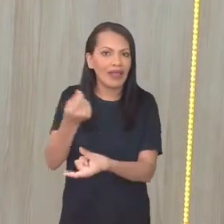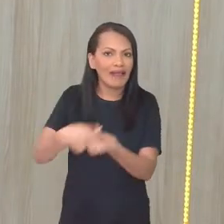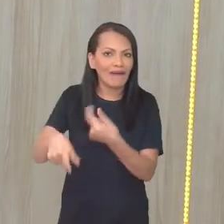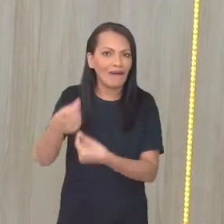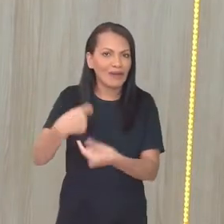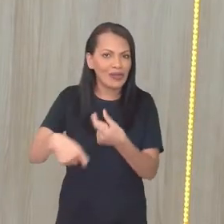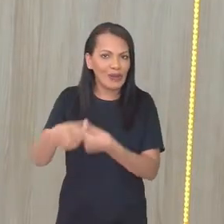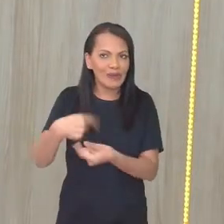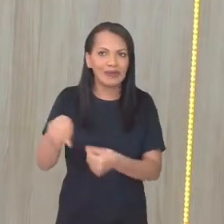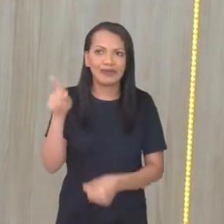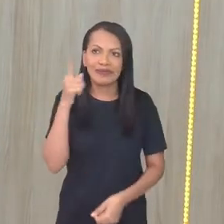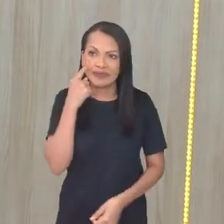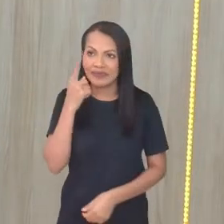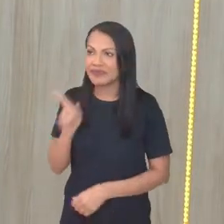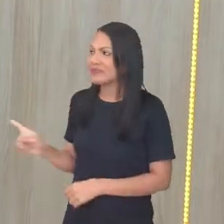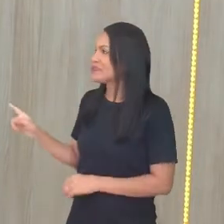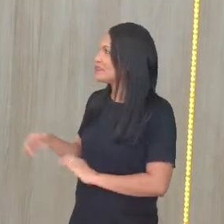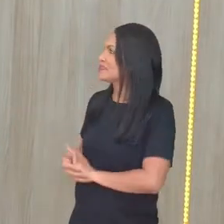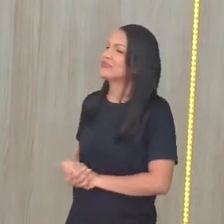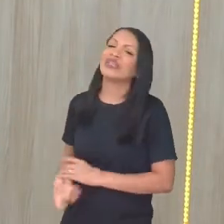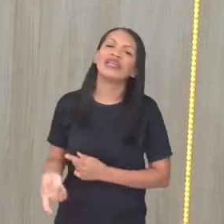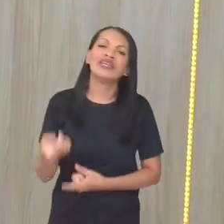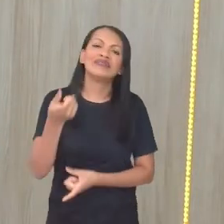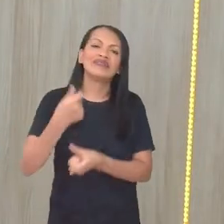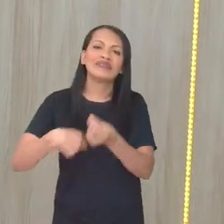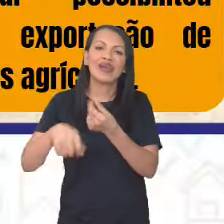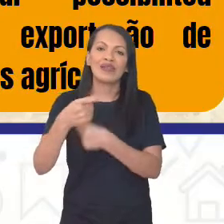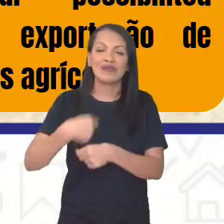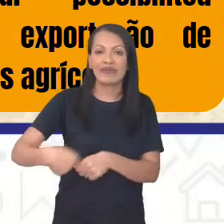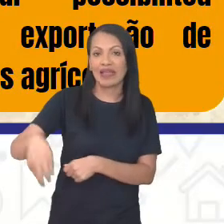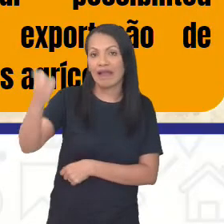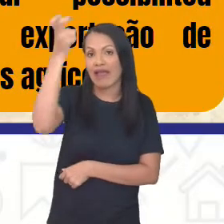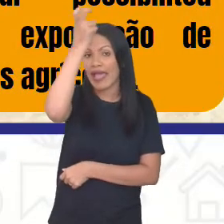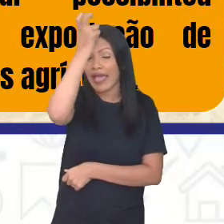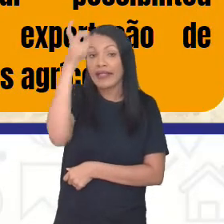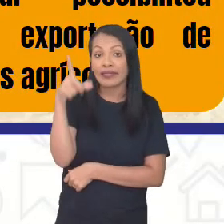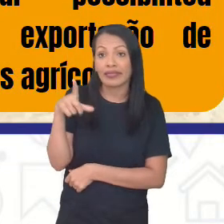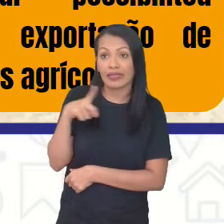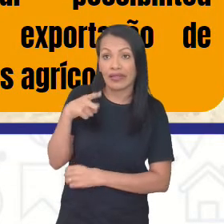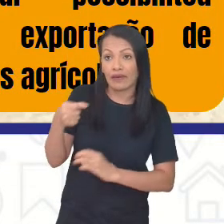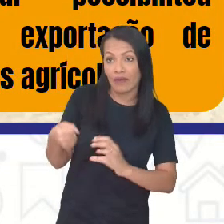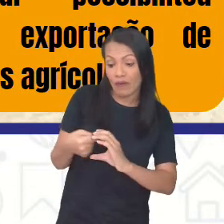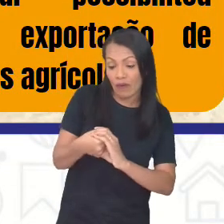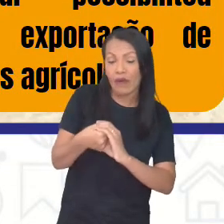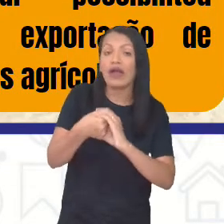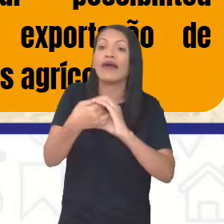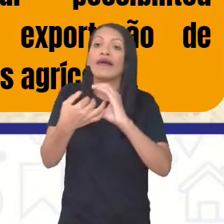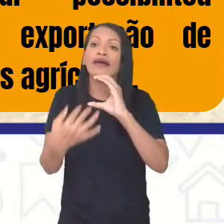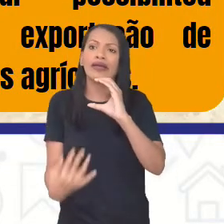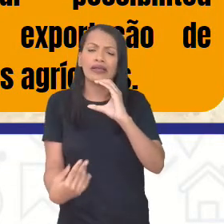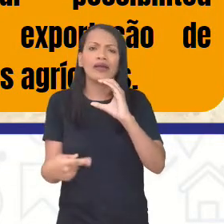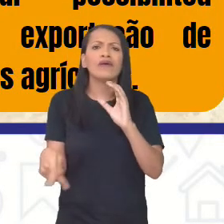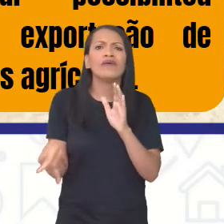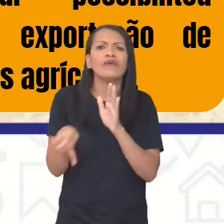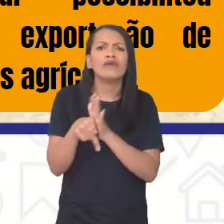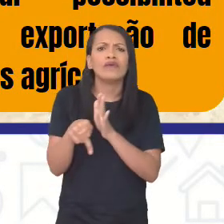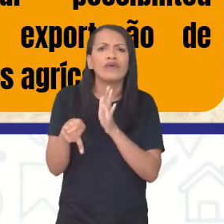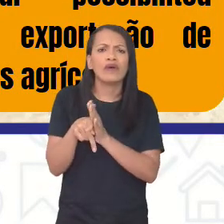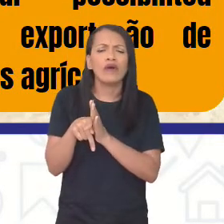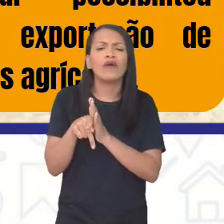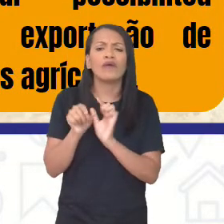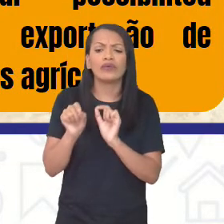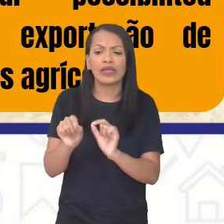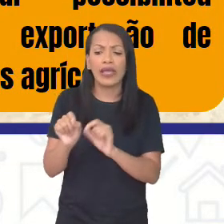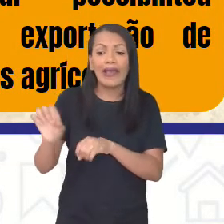né? Então veja, a economia egípcia ela era caracterizada por uma forte, né, uma grande